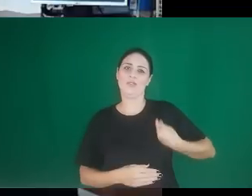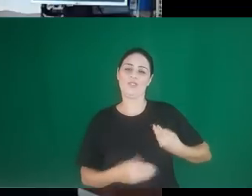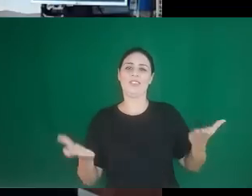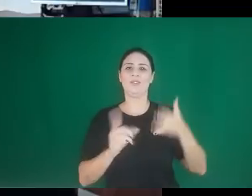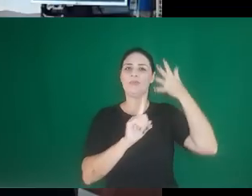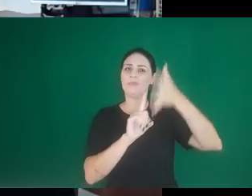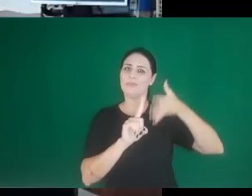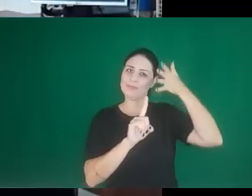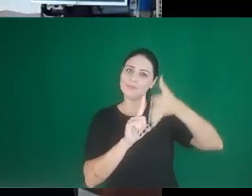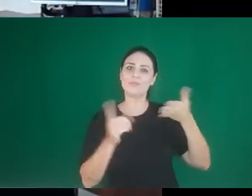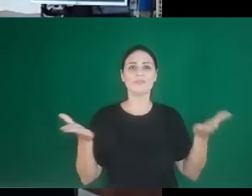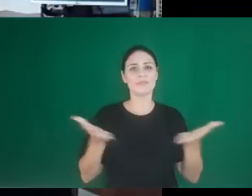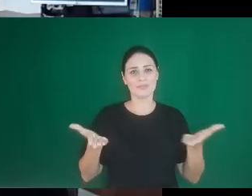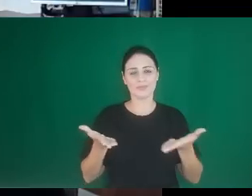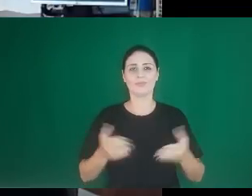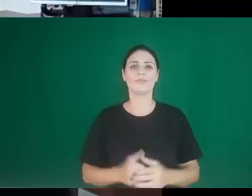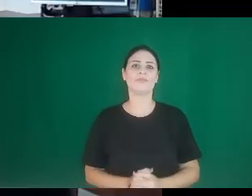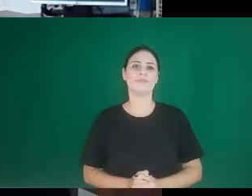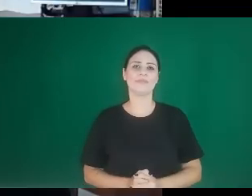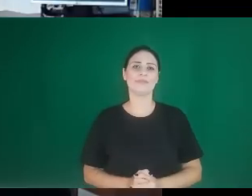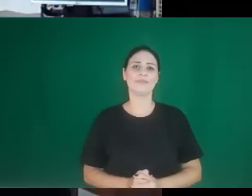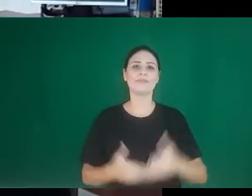presente na mediação dessa fala de hoje.